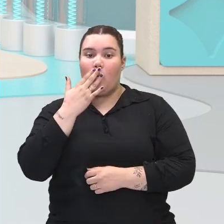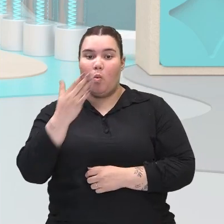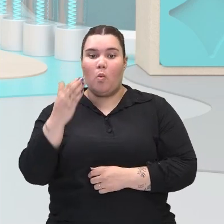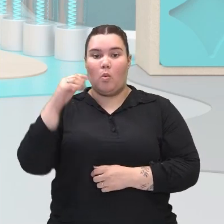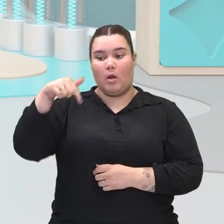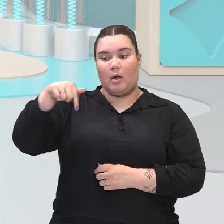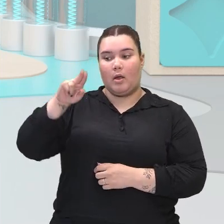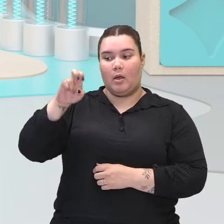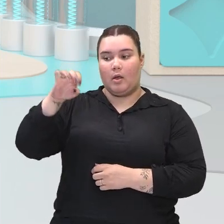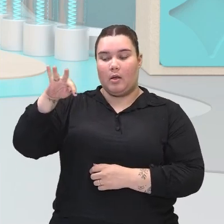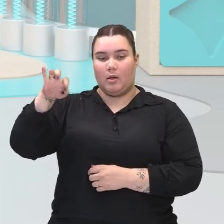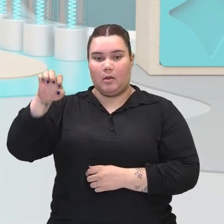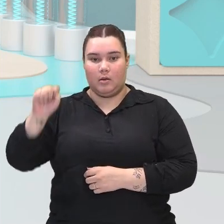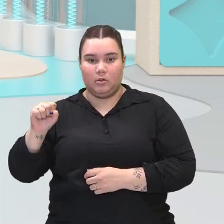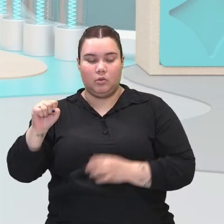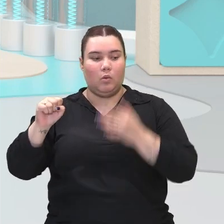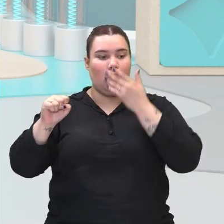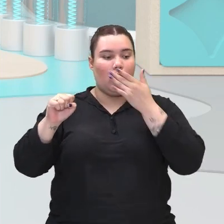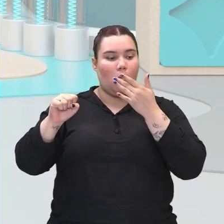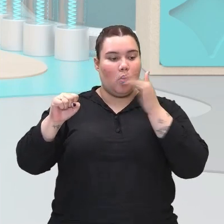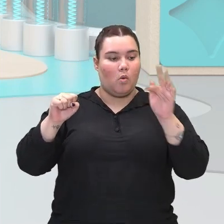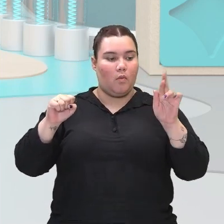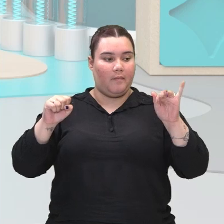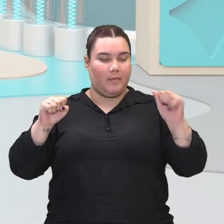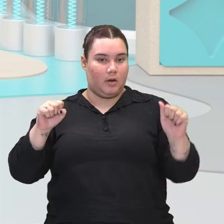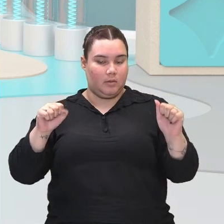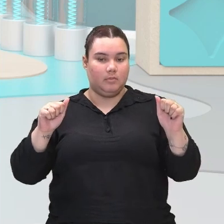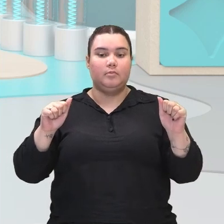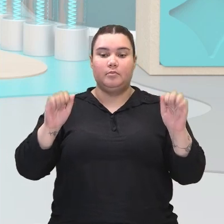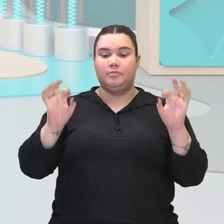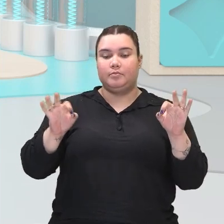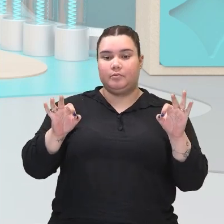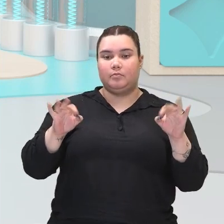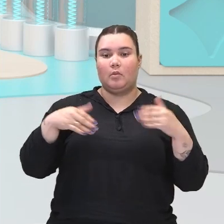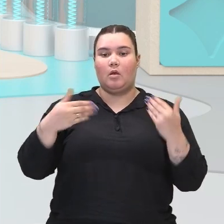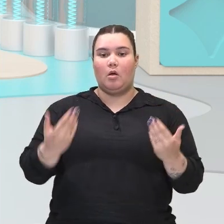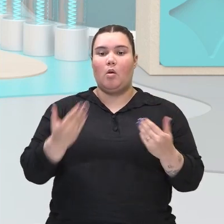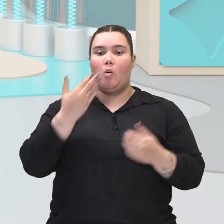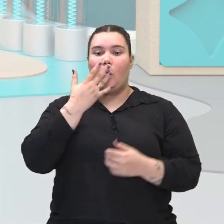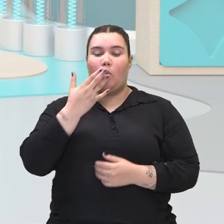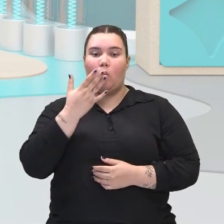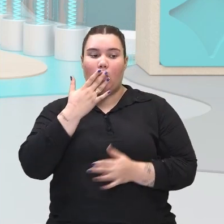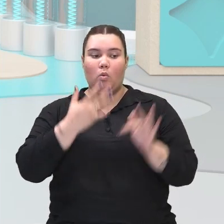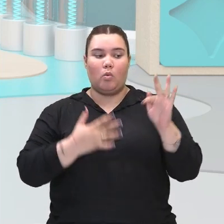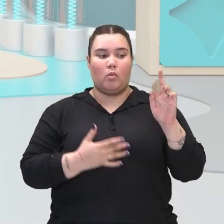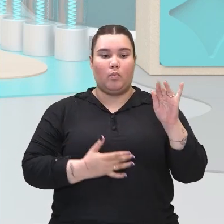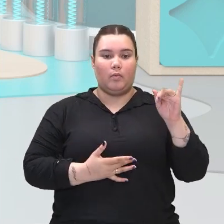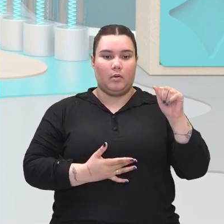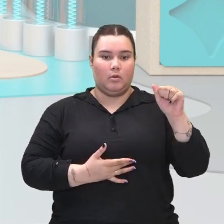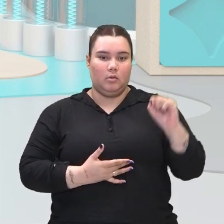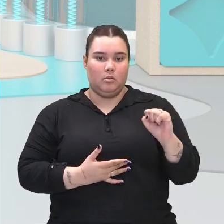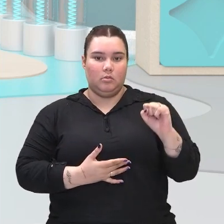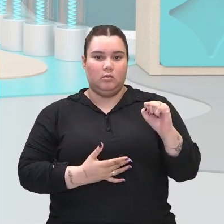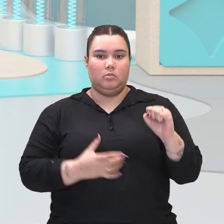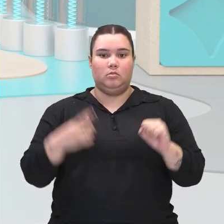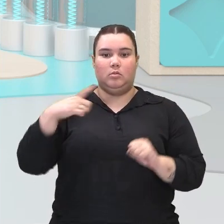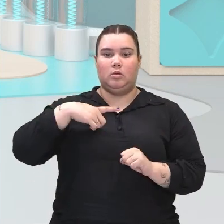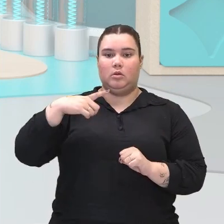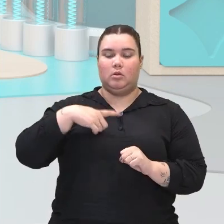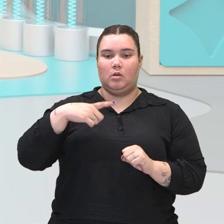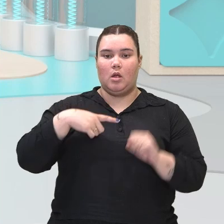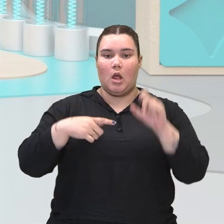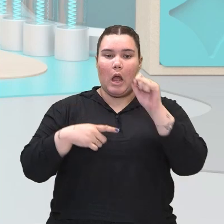também. Quando falamos dessas cores frias, são as cores que possuem mais